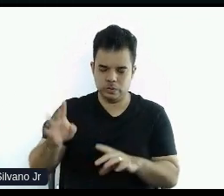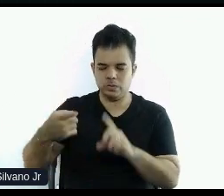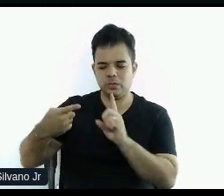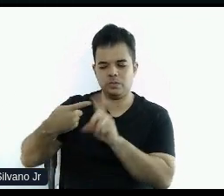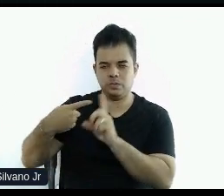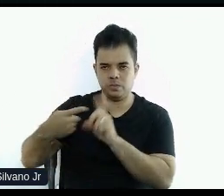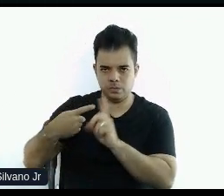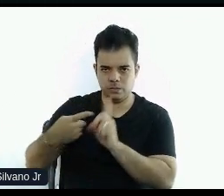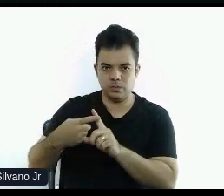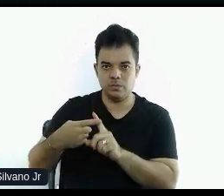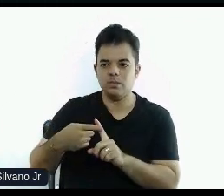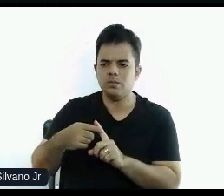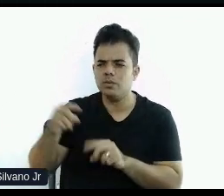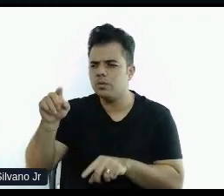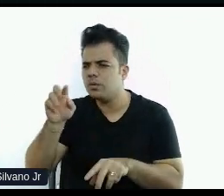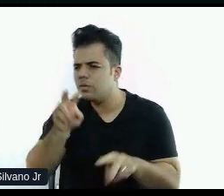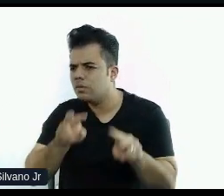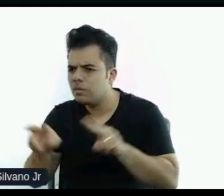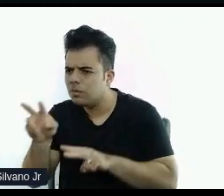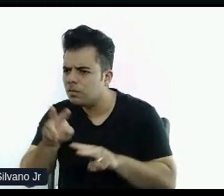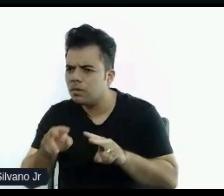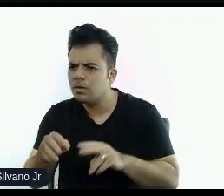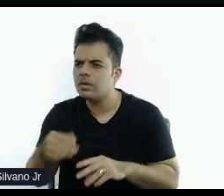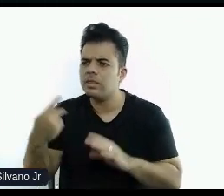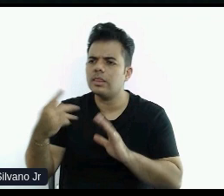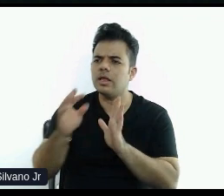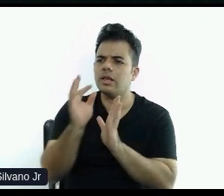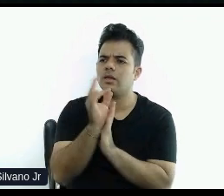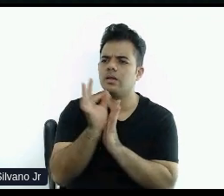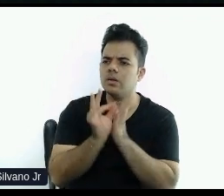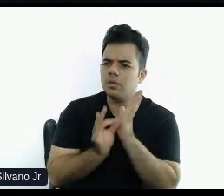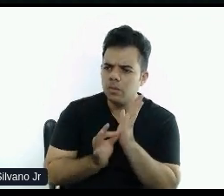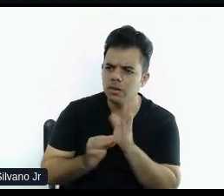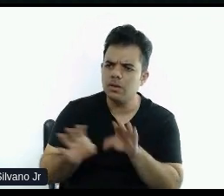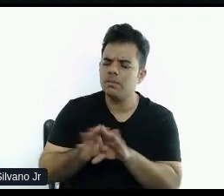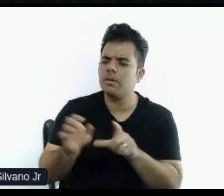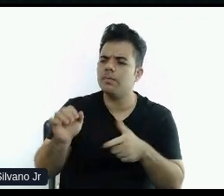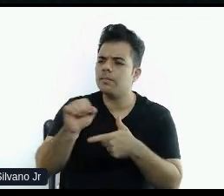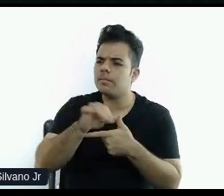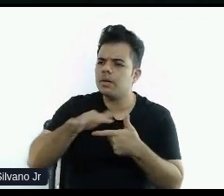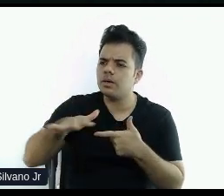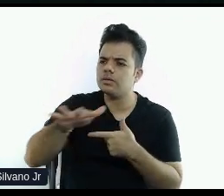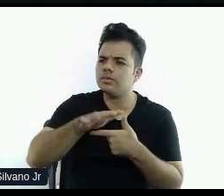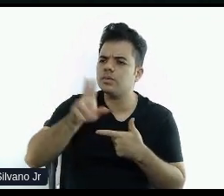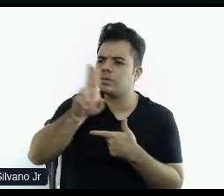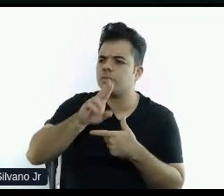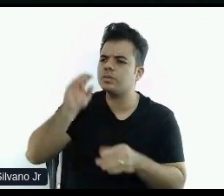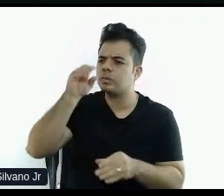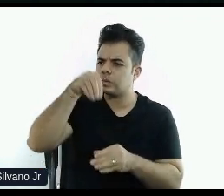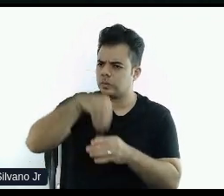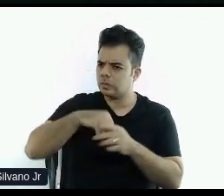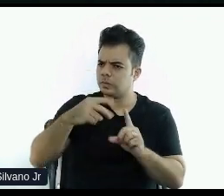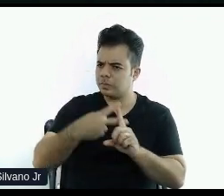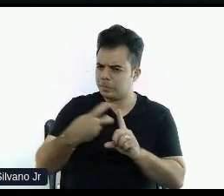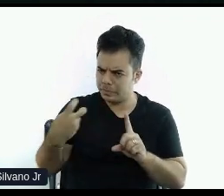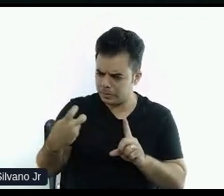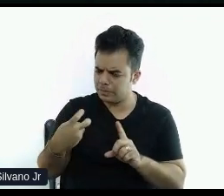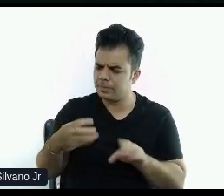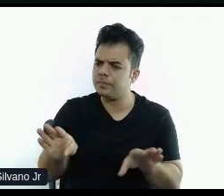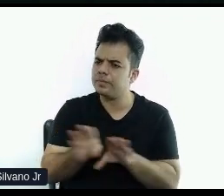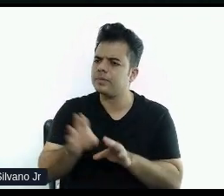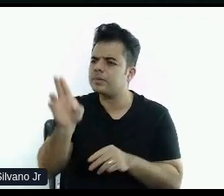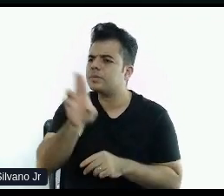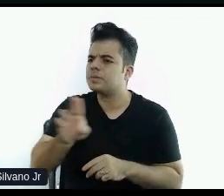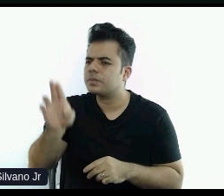e entende quais são as linguagens e plataformas utilizadas naquela aplicação para o desenvolvimento, além de como